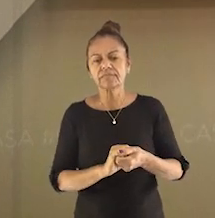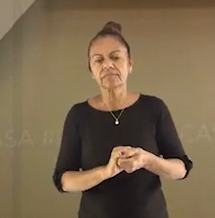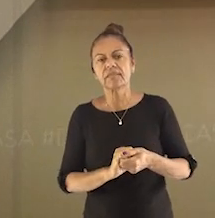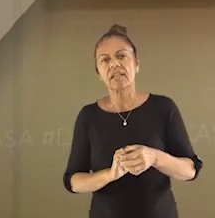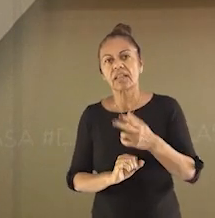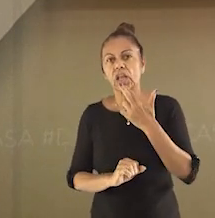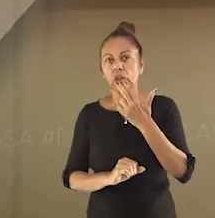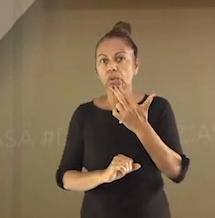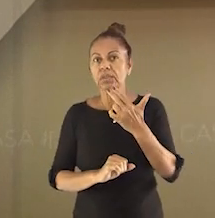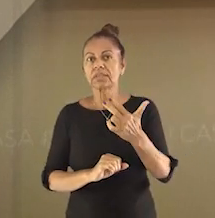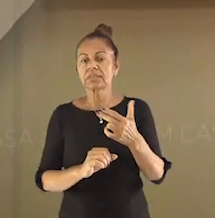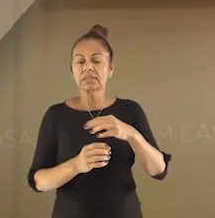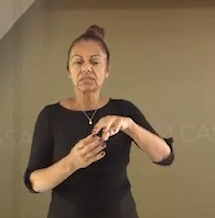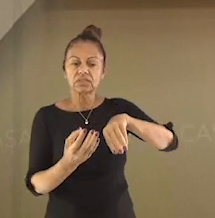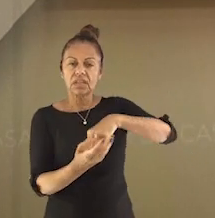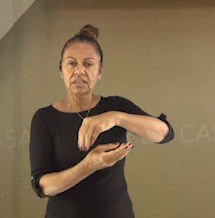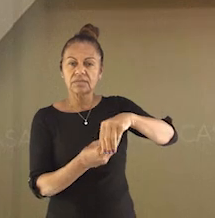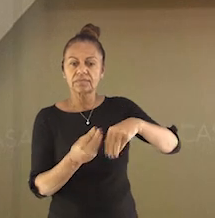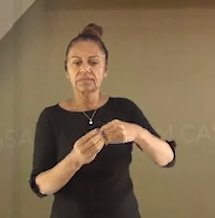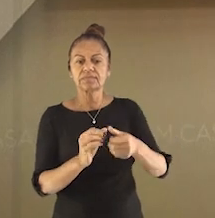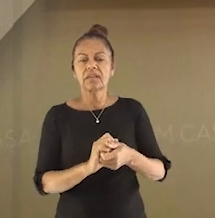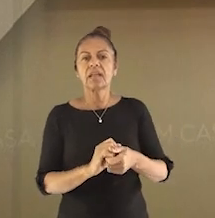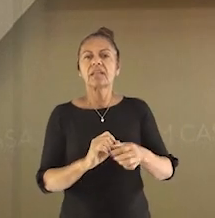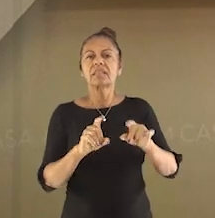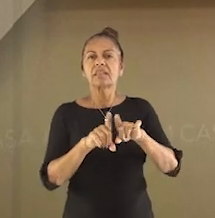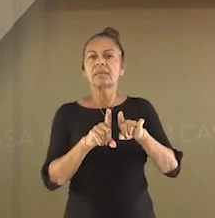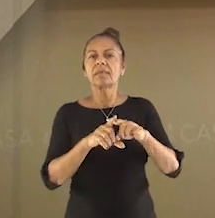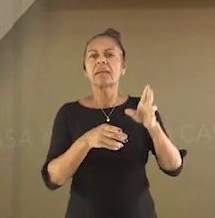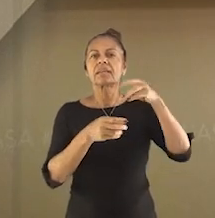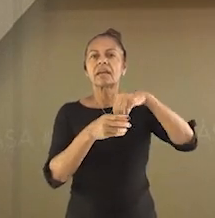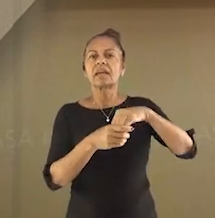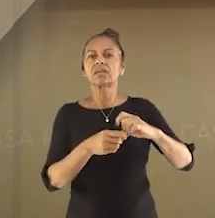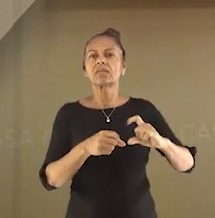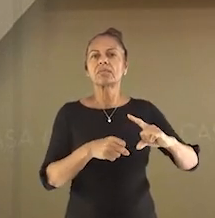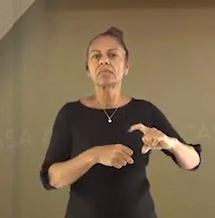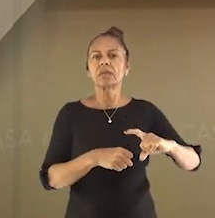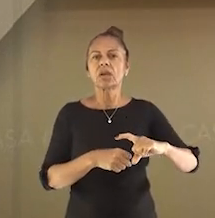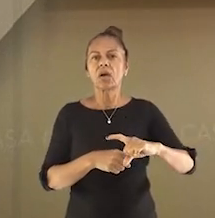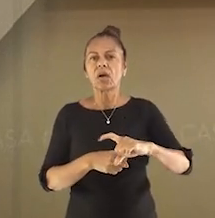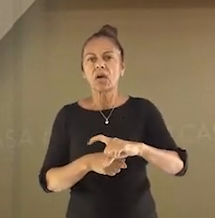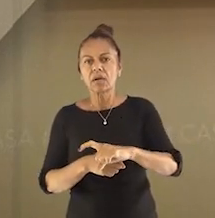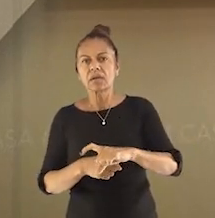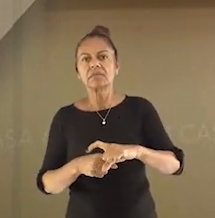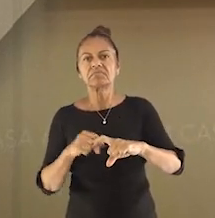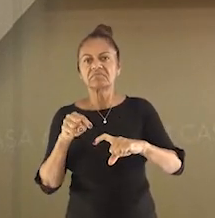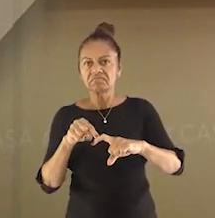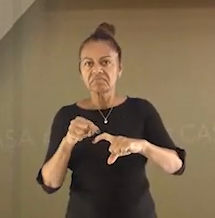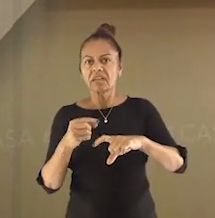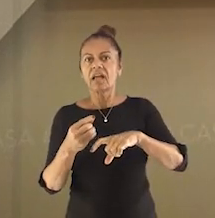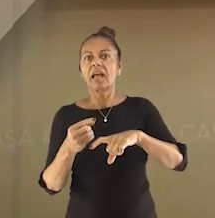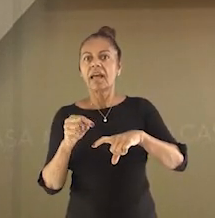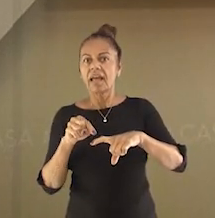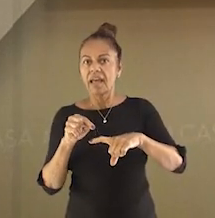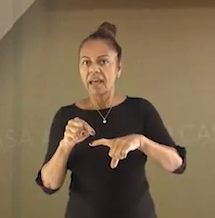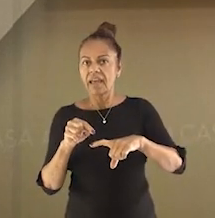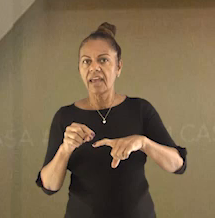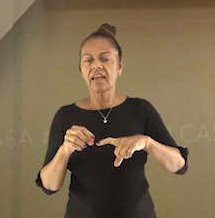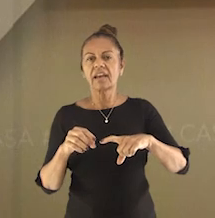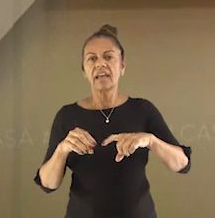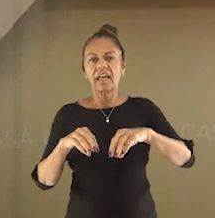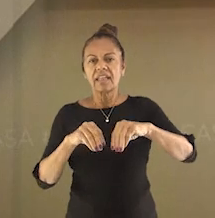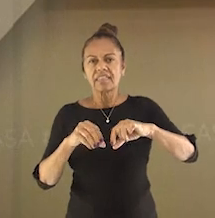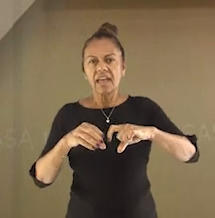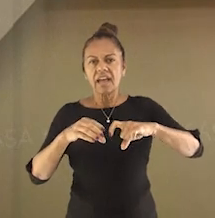nutrientes. Nesse tipo de solo também é possível encontrar muitas minhocas, que contribuem para deixar o